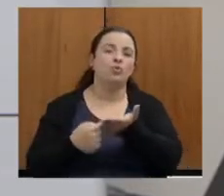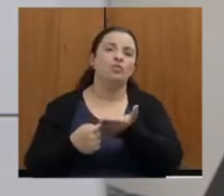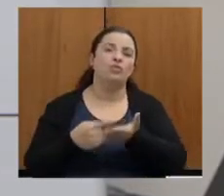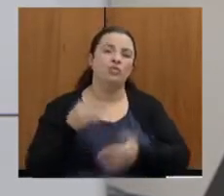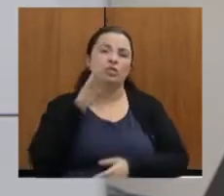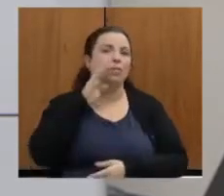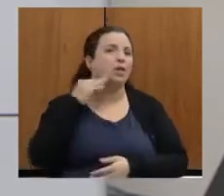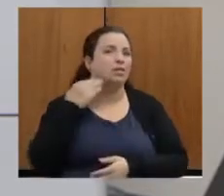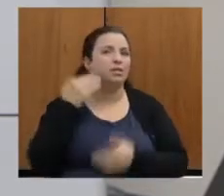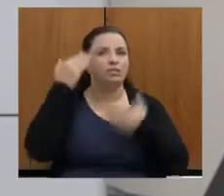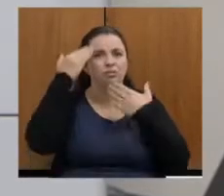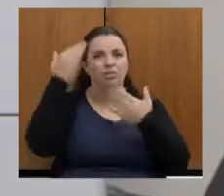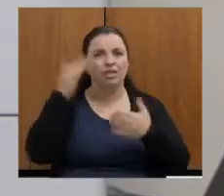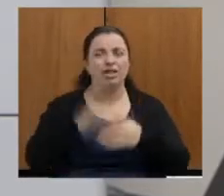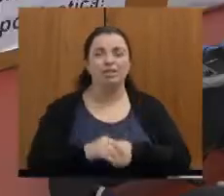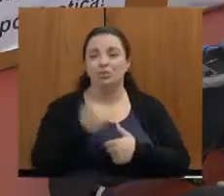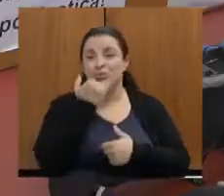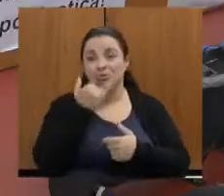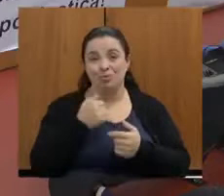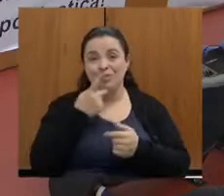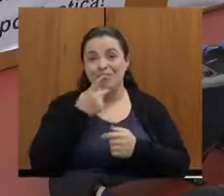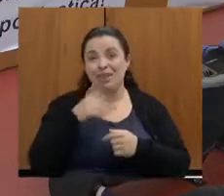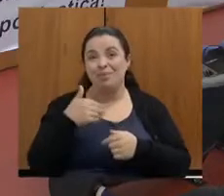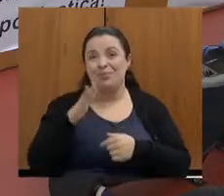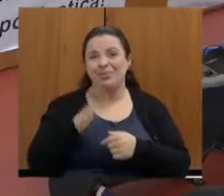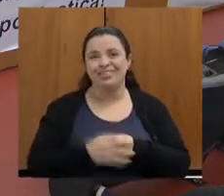passei no mercadinho do tempo